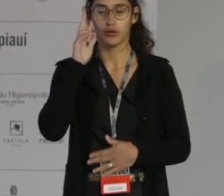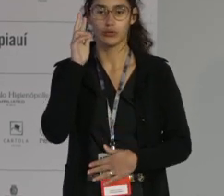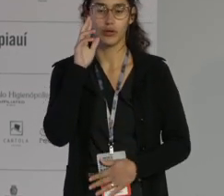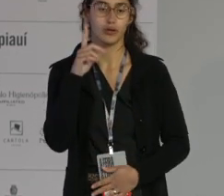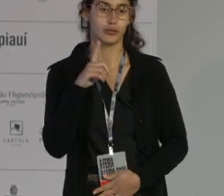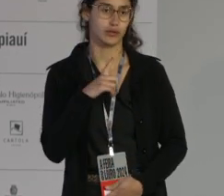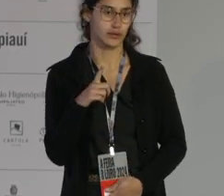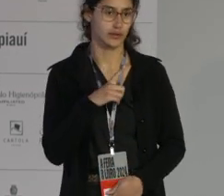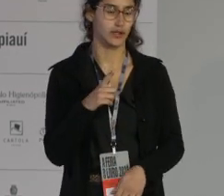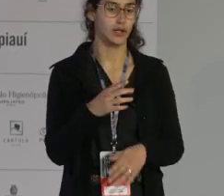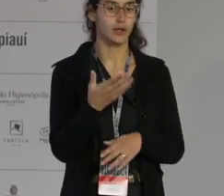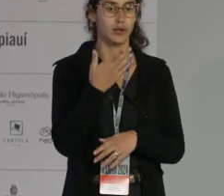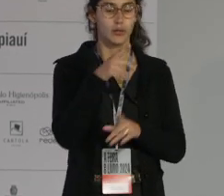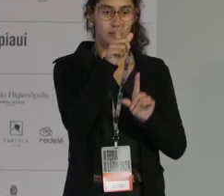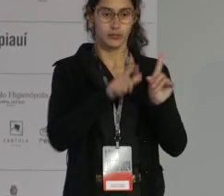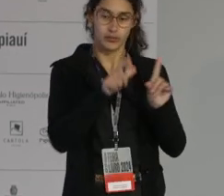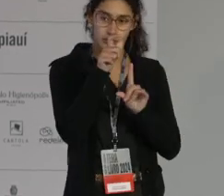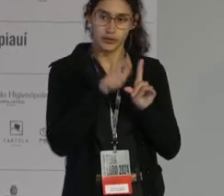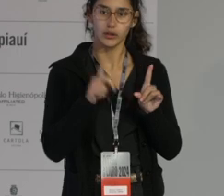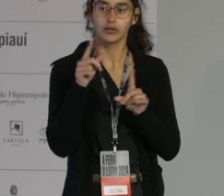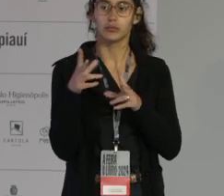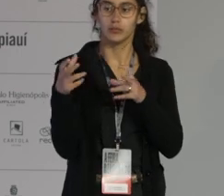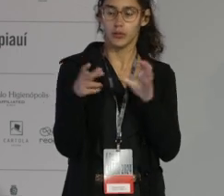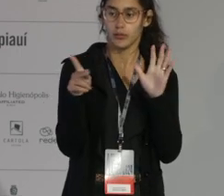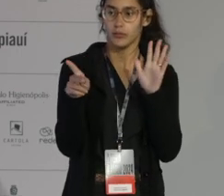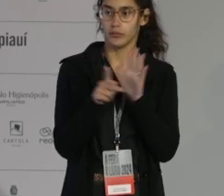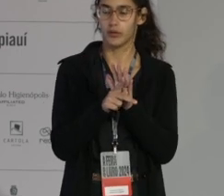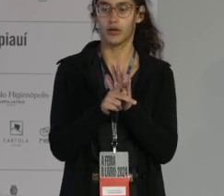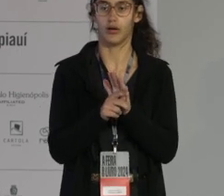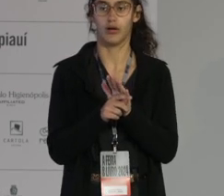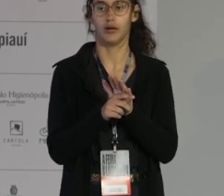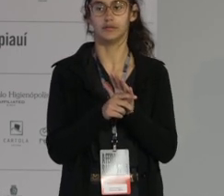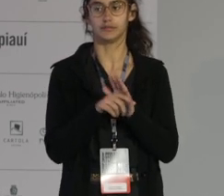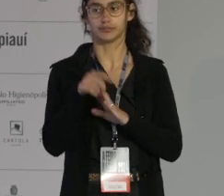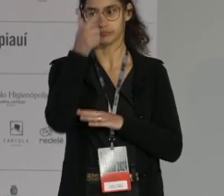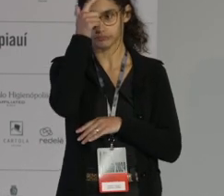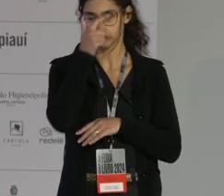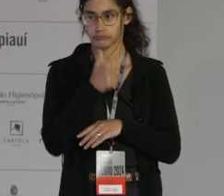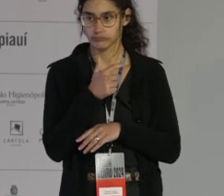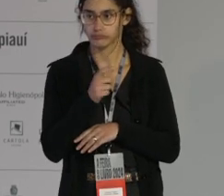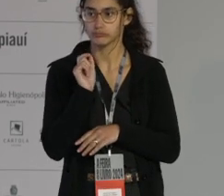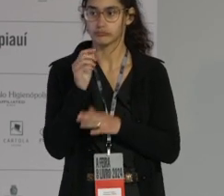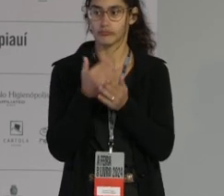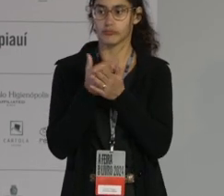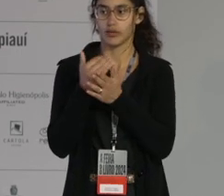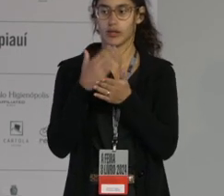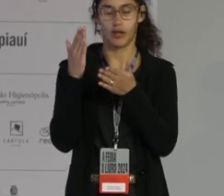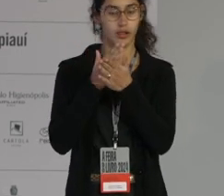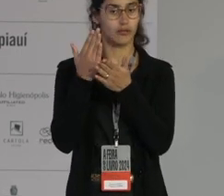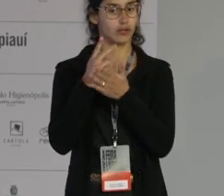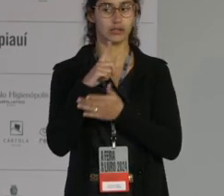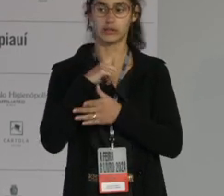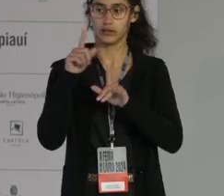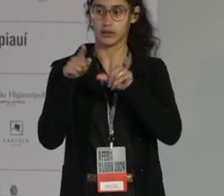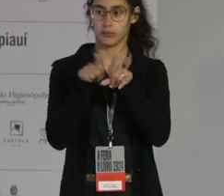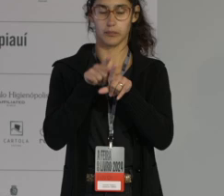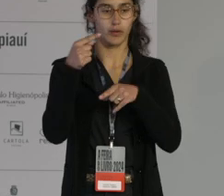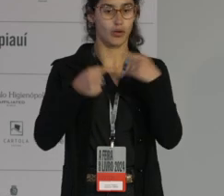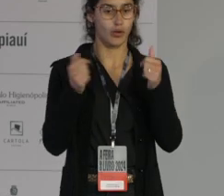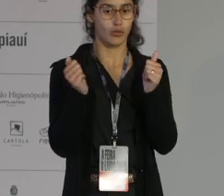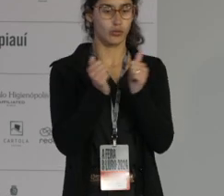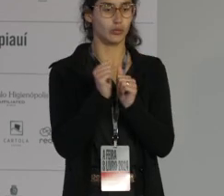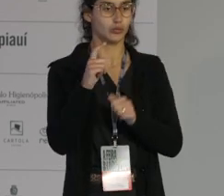Feiura. O personagem que é obcecado com a própria feiura, ele entra numa livraria que tem